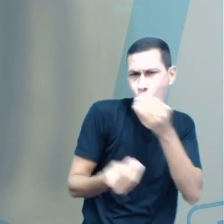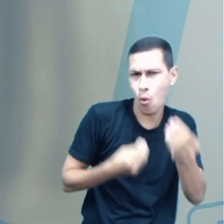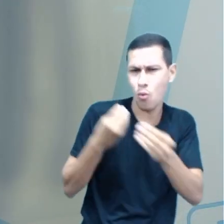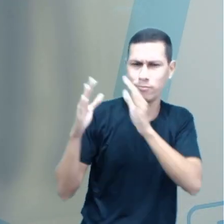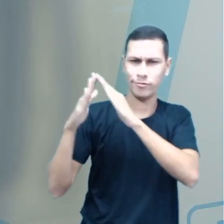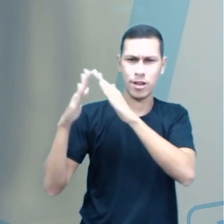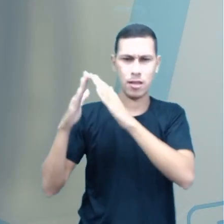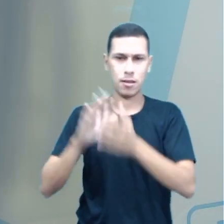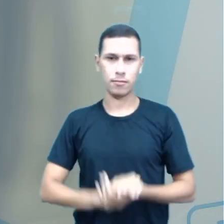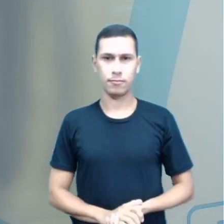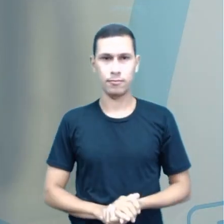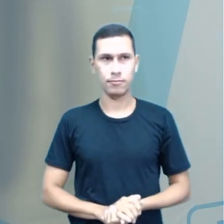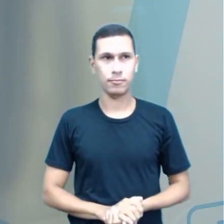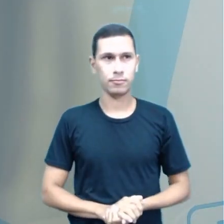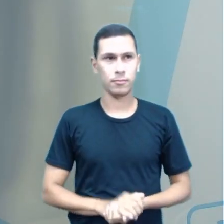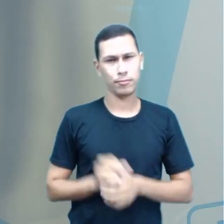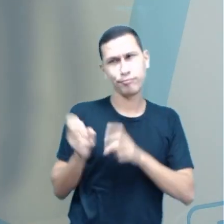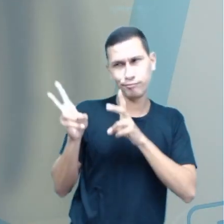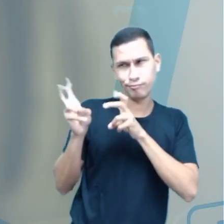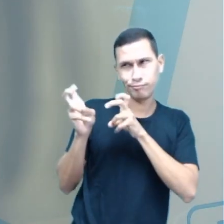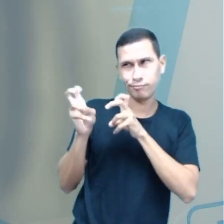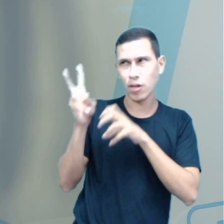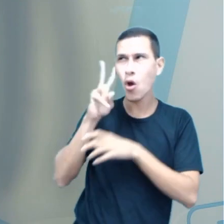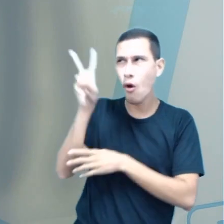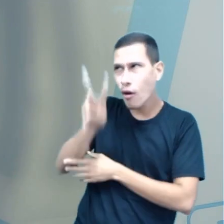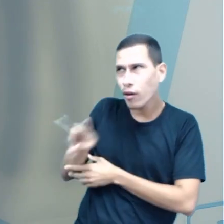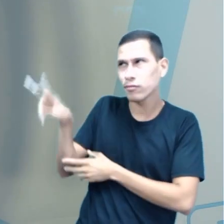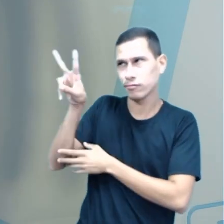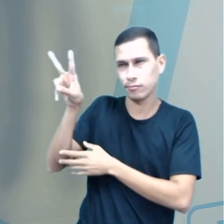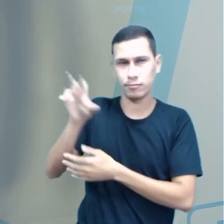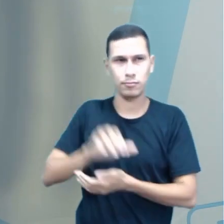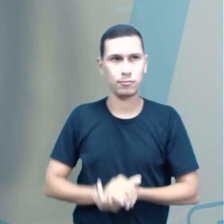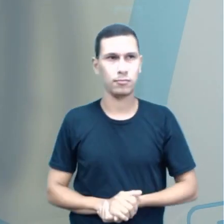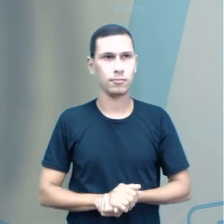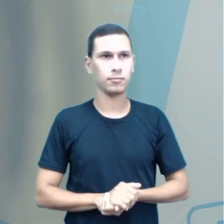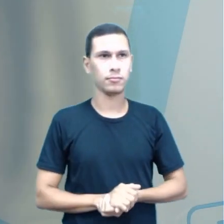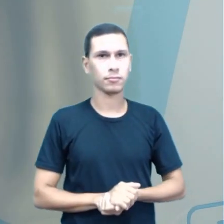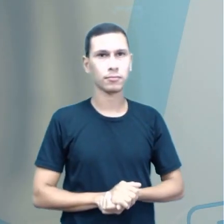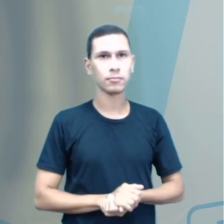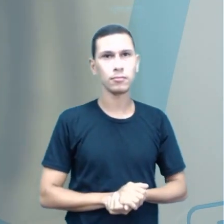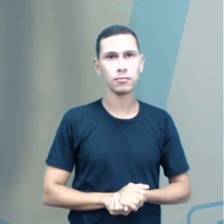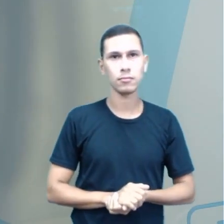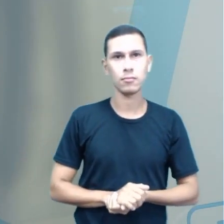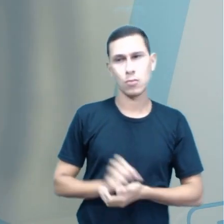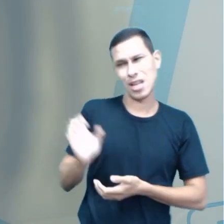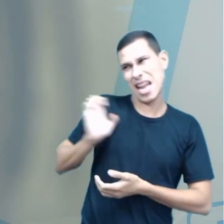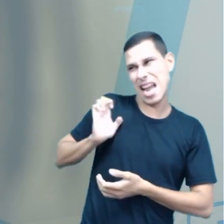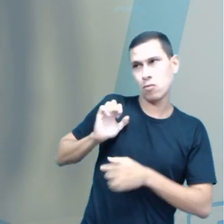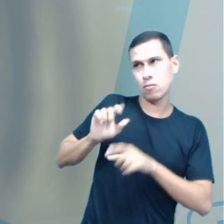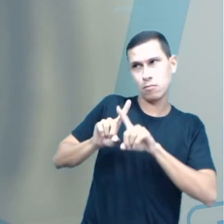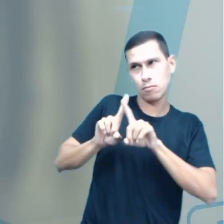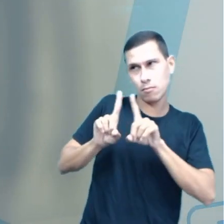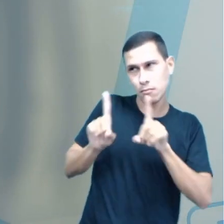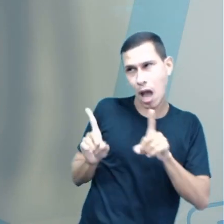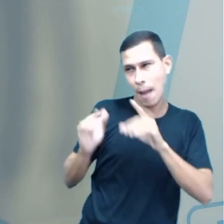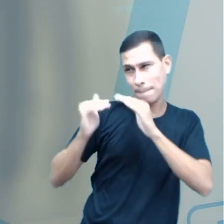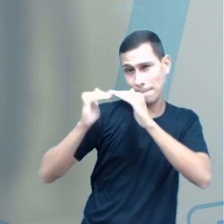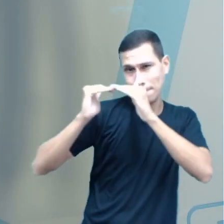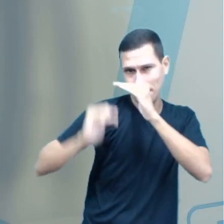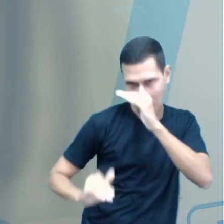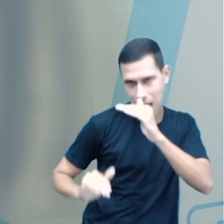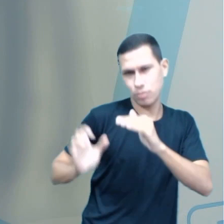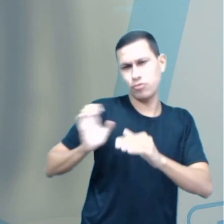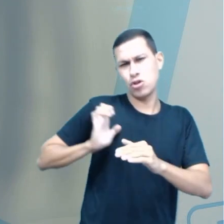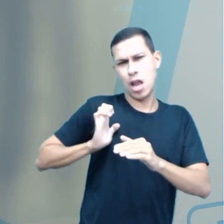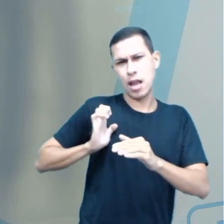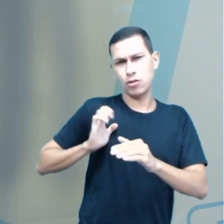casa. Nesse caso aí, eu falei tão caro, mas não é isso, viu, minha gente? É menos caro. Estamos falando